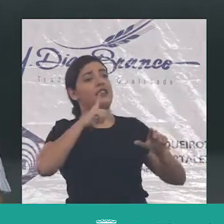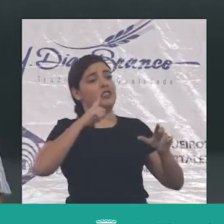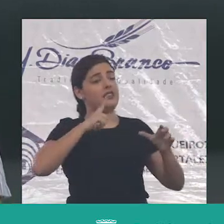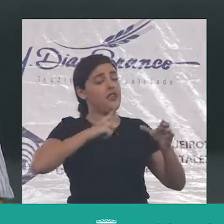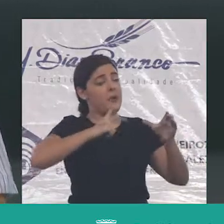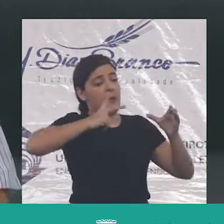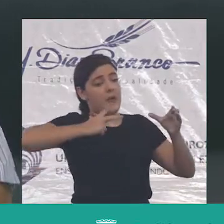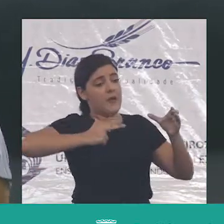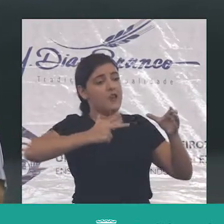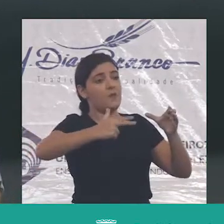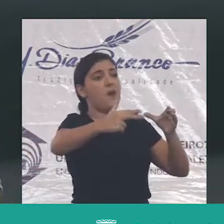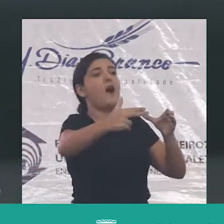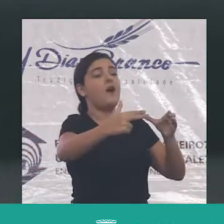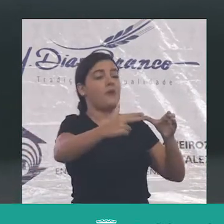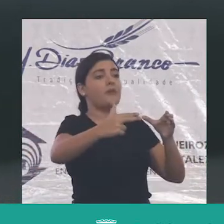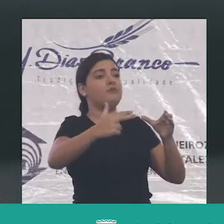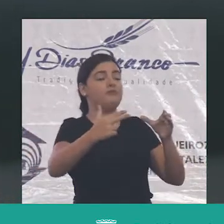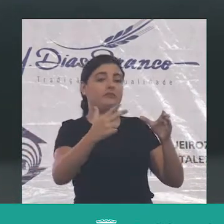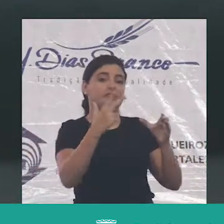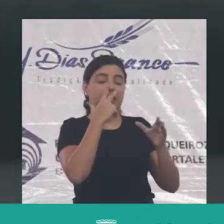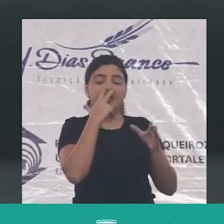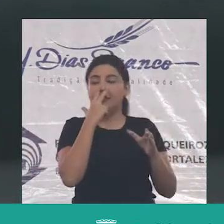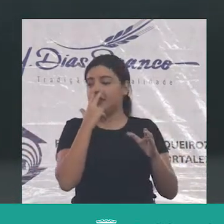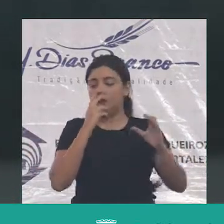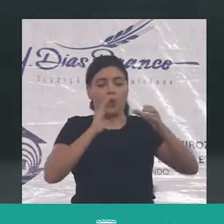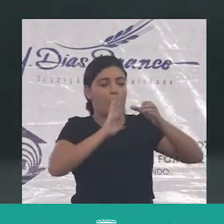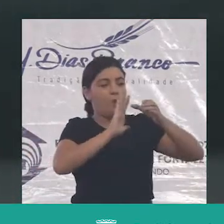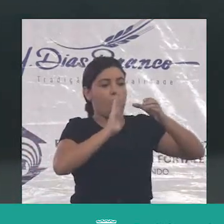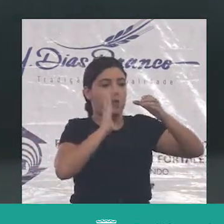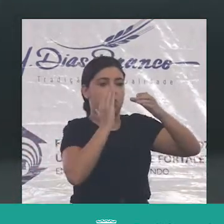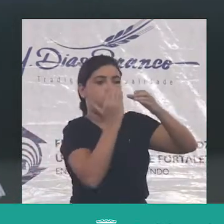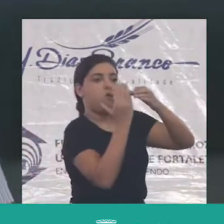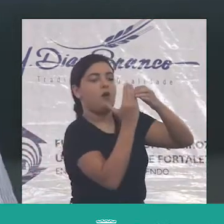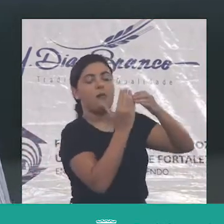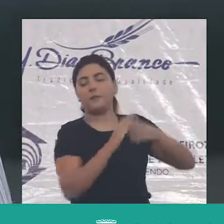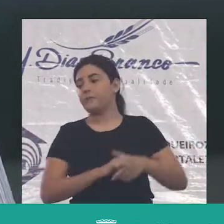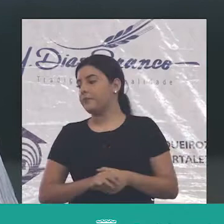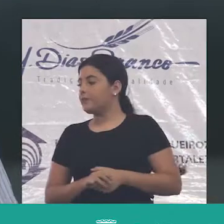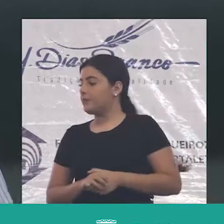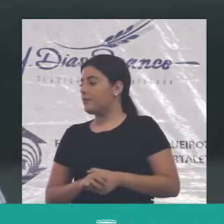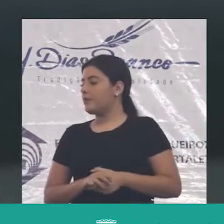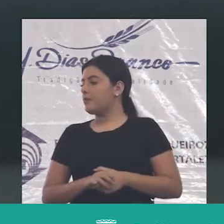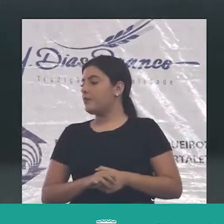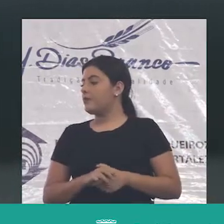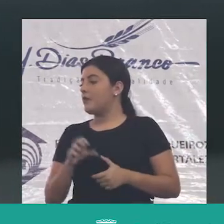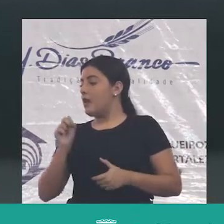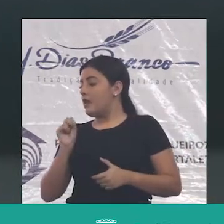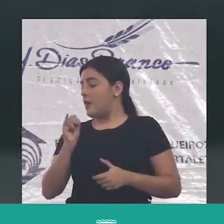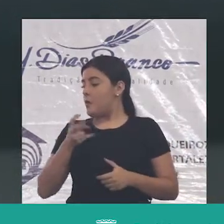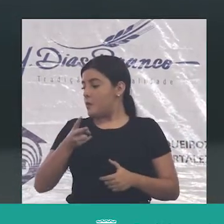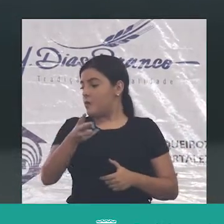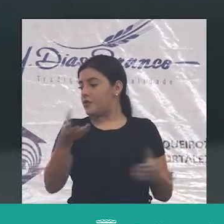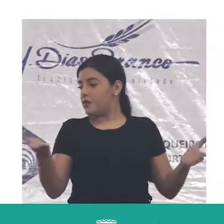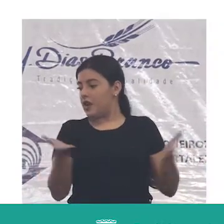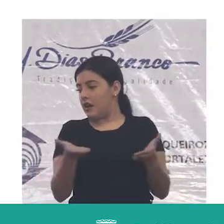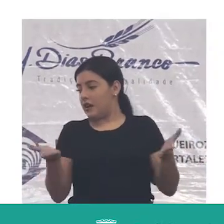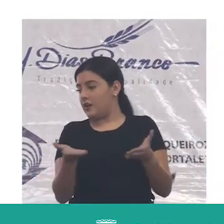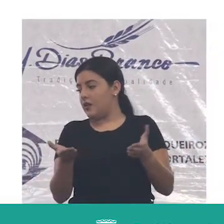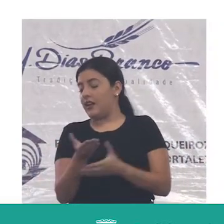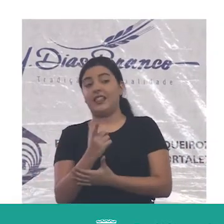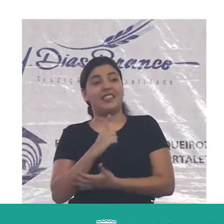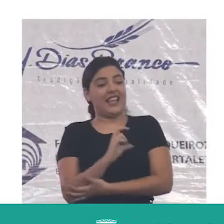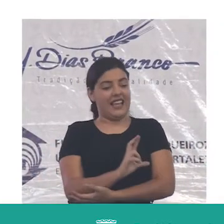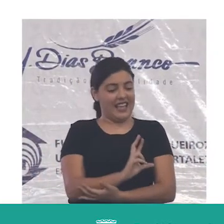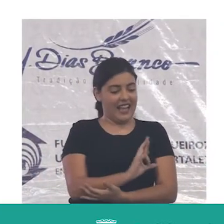quê? Iguais ao longo aí dessa figura. Se eu continuar, eu apenas representei aí o raio da